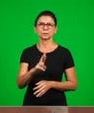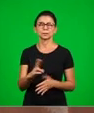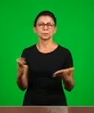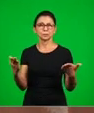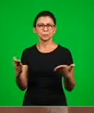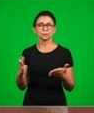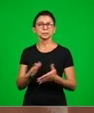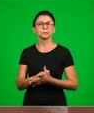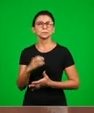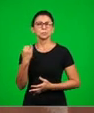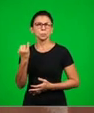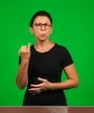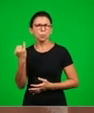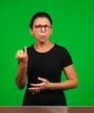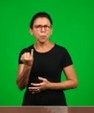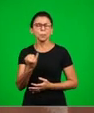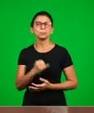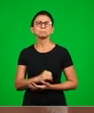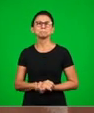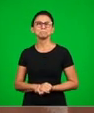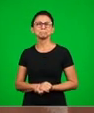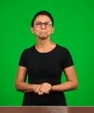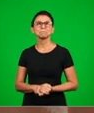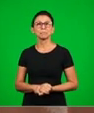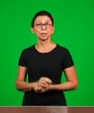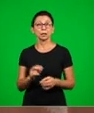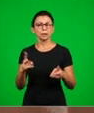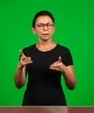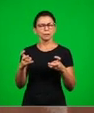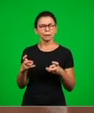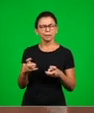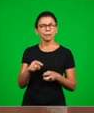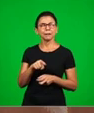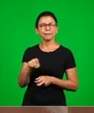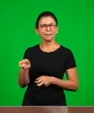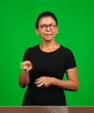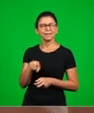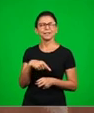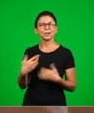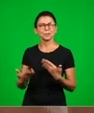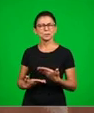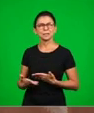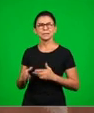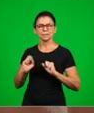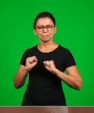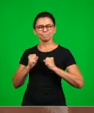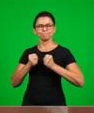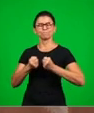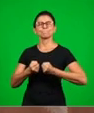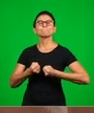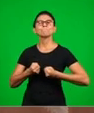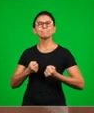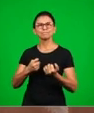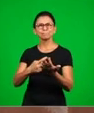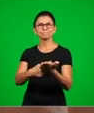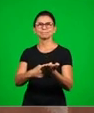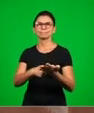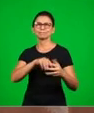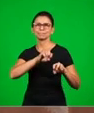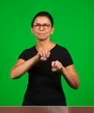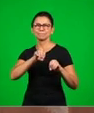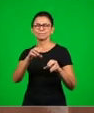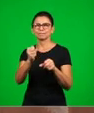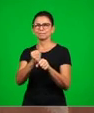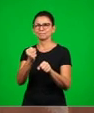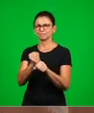nós enriqueceu bastante. Então nós percebemos que os irmãos estão realmente empenhados e comprometidos no ensino da obra